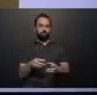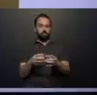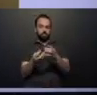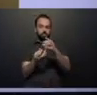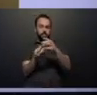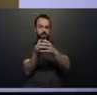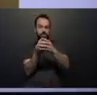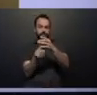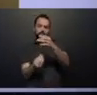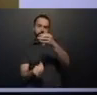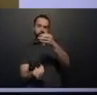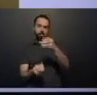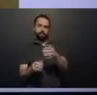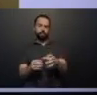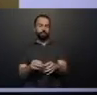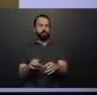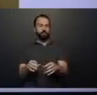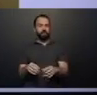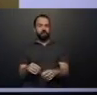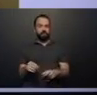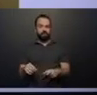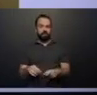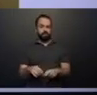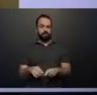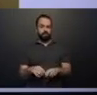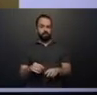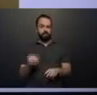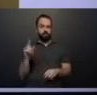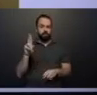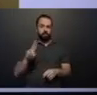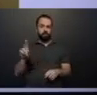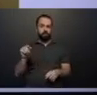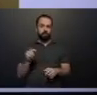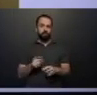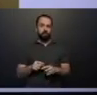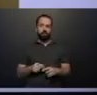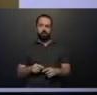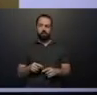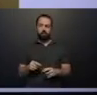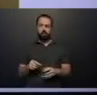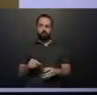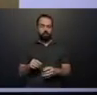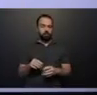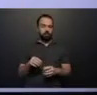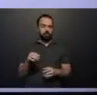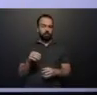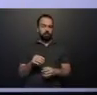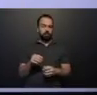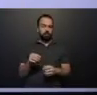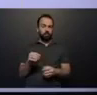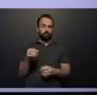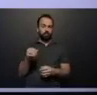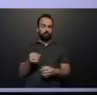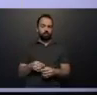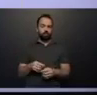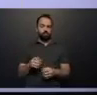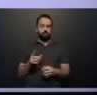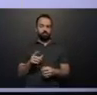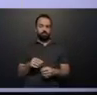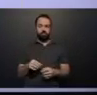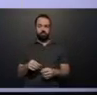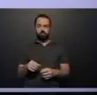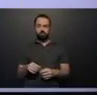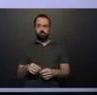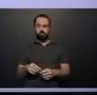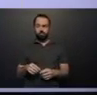usado para separar líquidos que não se misturam, que a gente chama de immiscíveis. O suporte